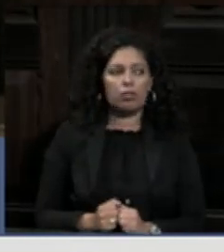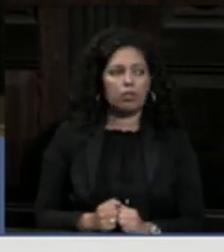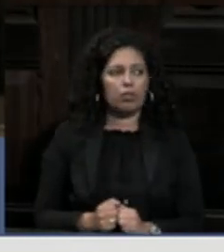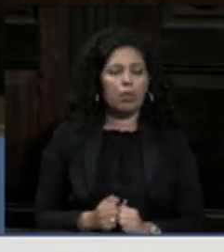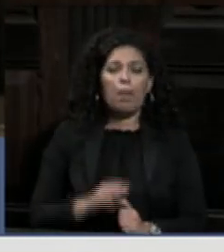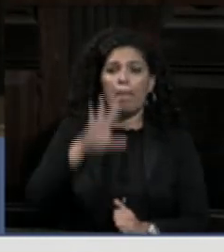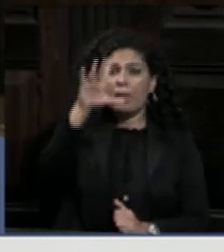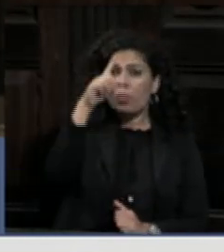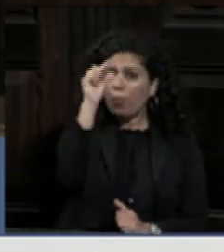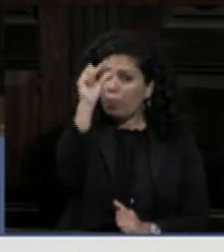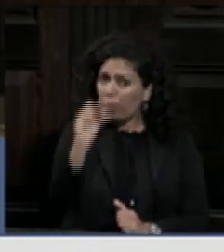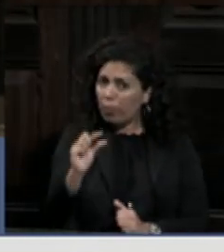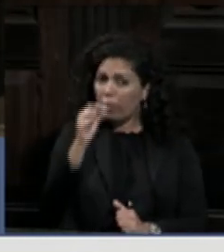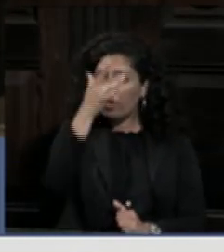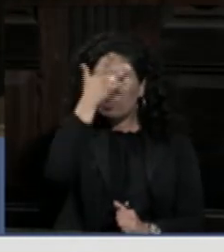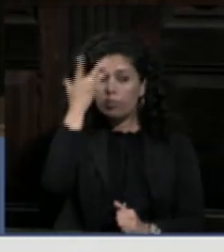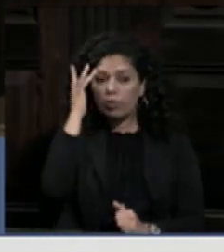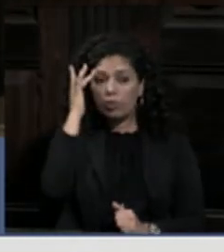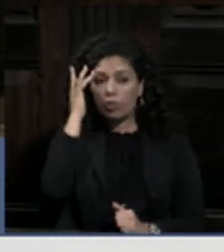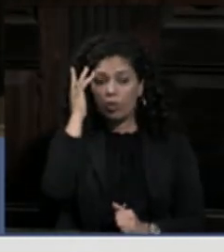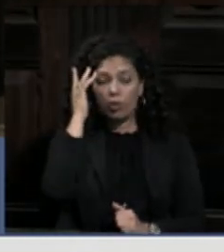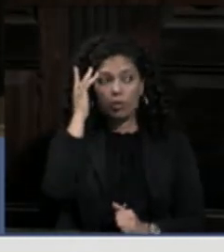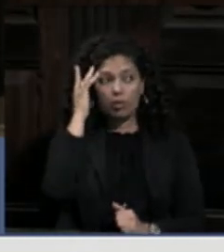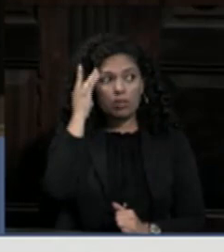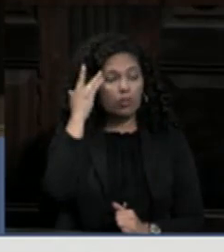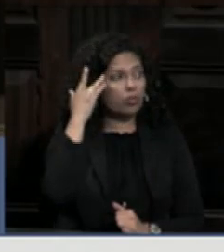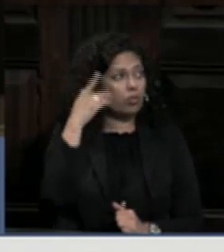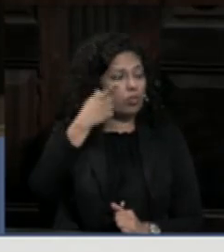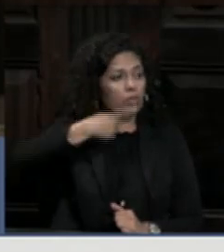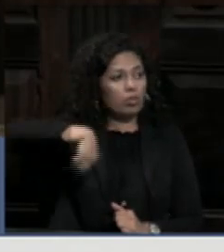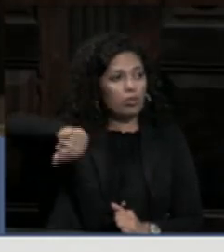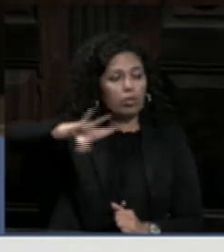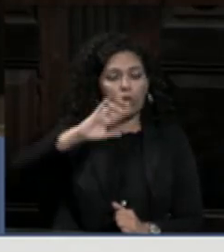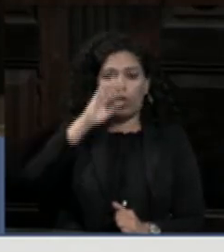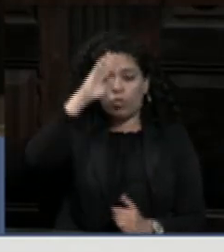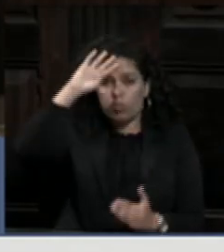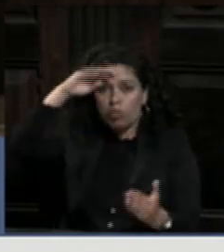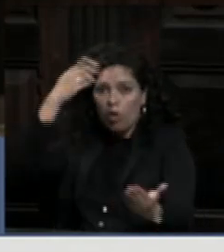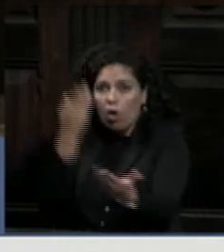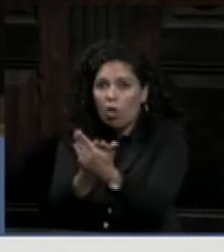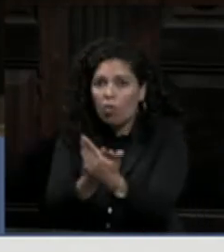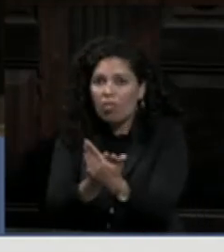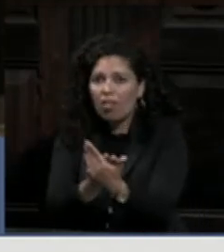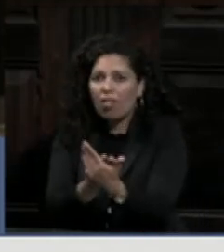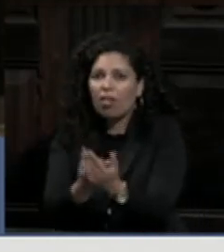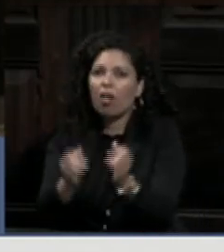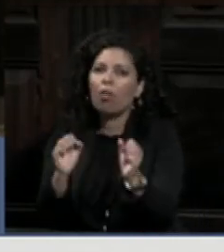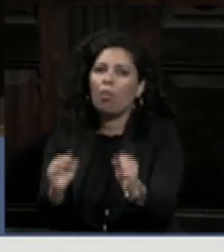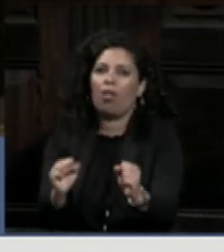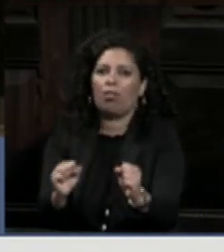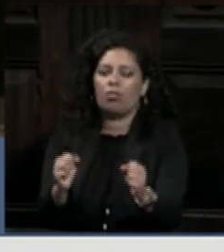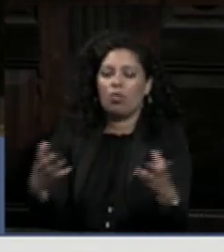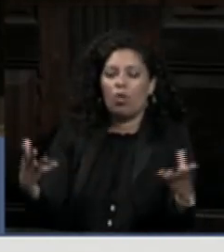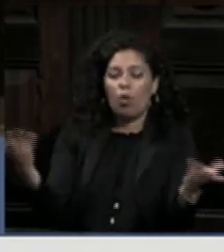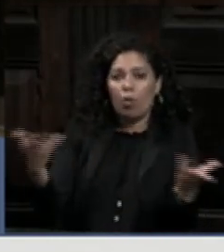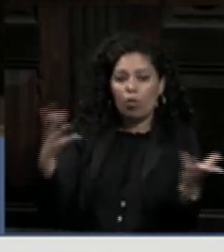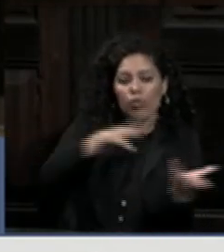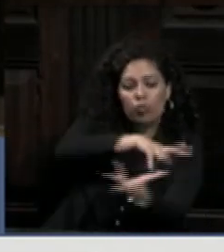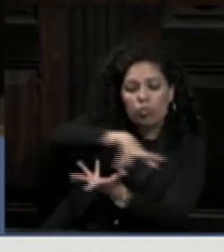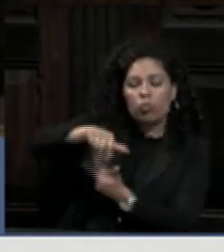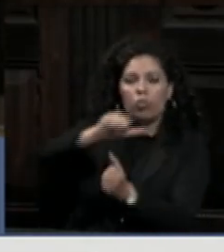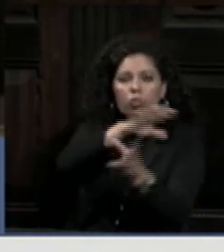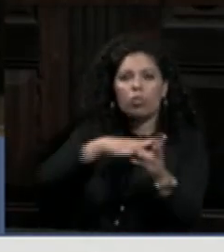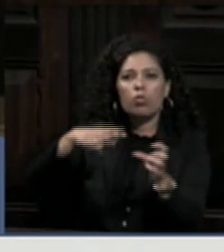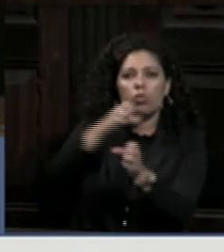face da terra hoje nós somos 7 bilhões e 800 milhões